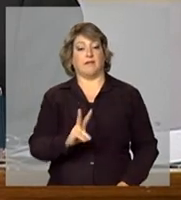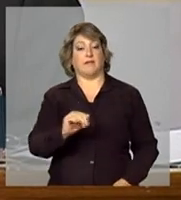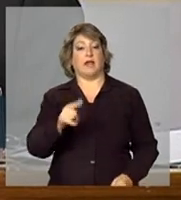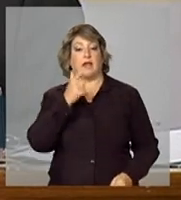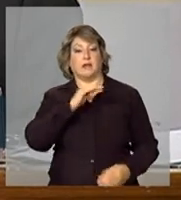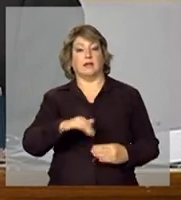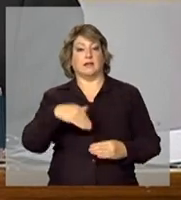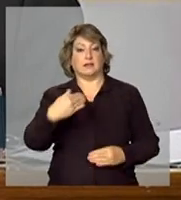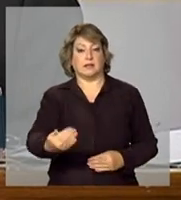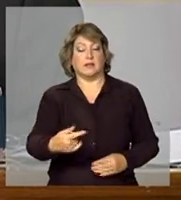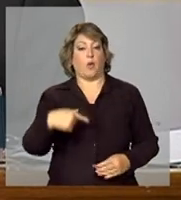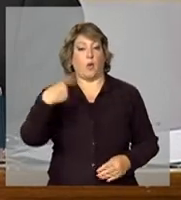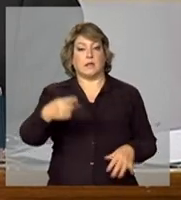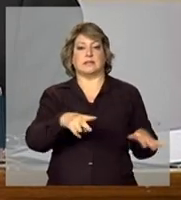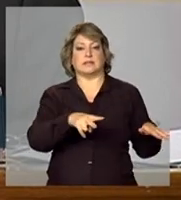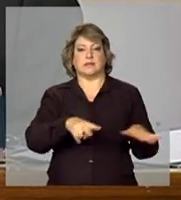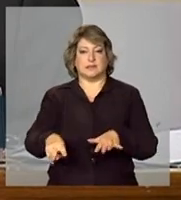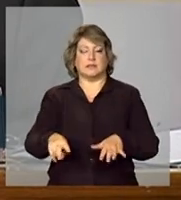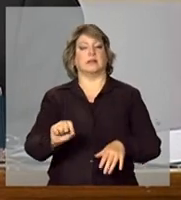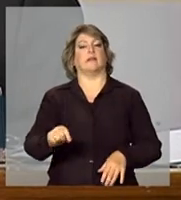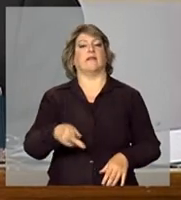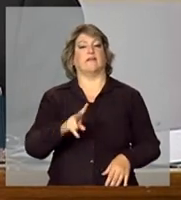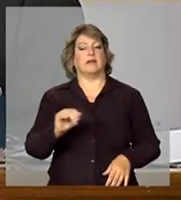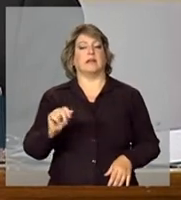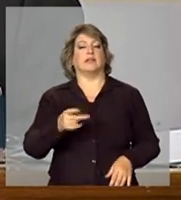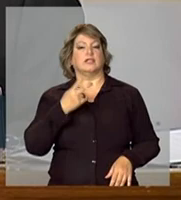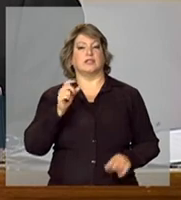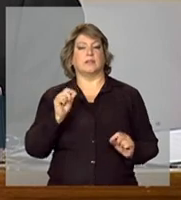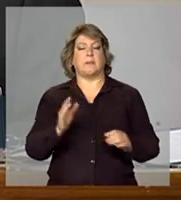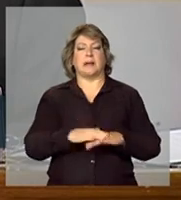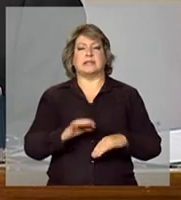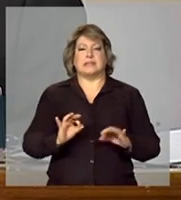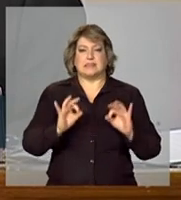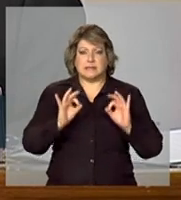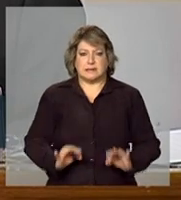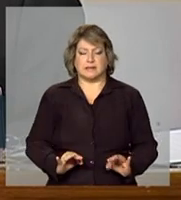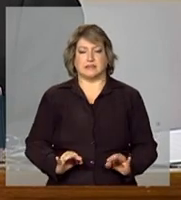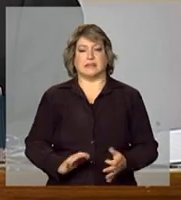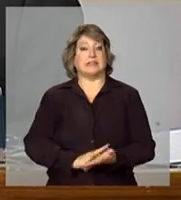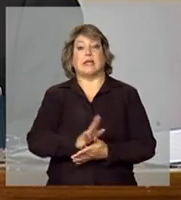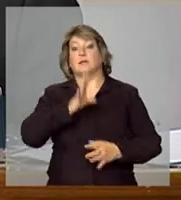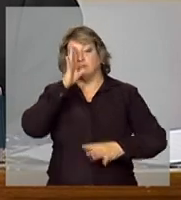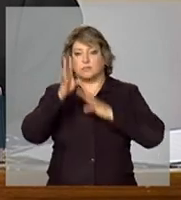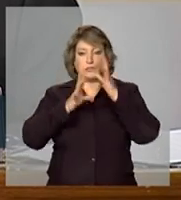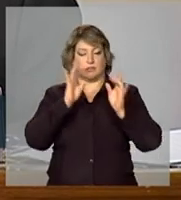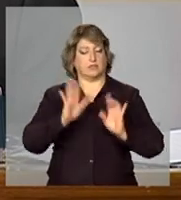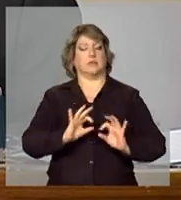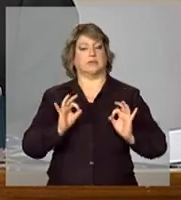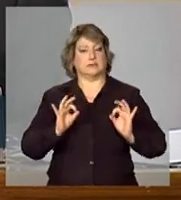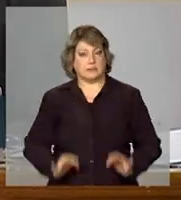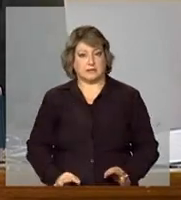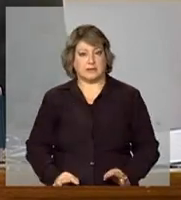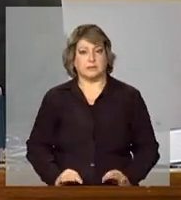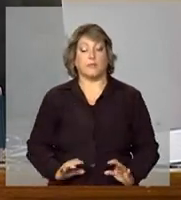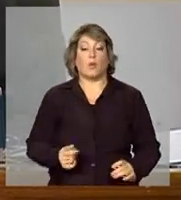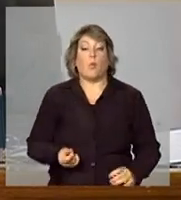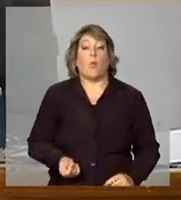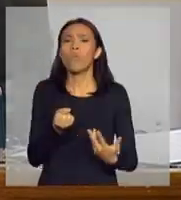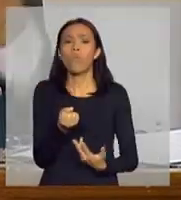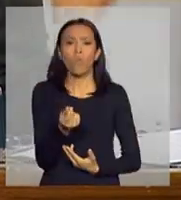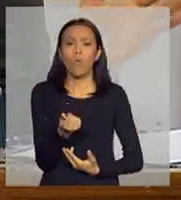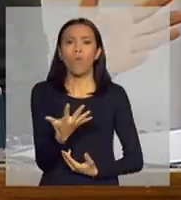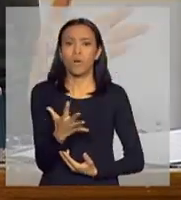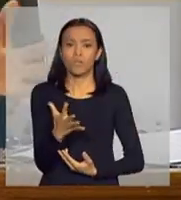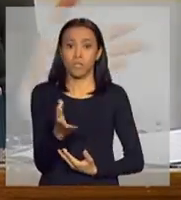ele nos dirá muito com mais certeza né Sem chute Com certeza quanto vai ser